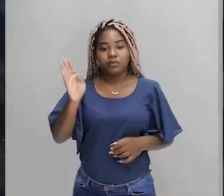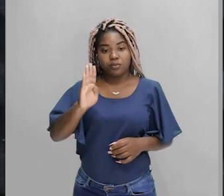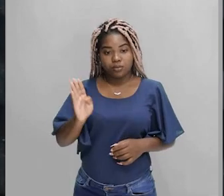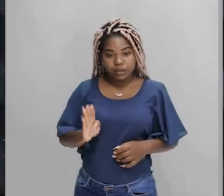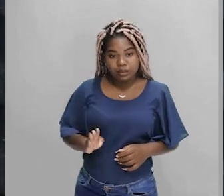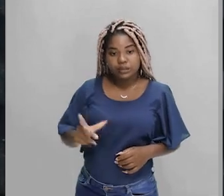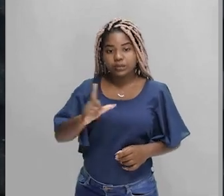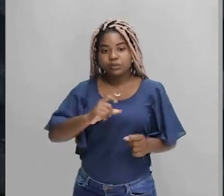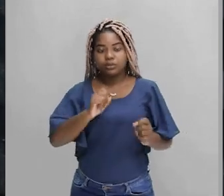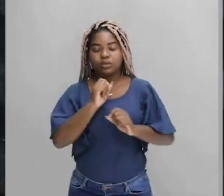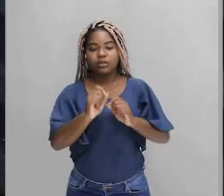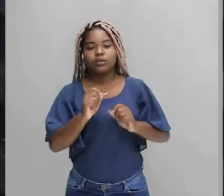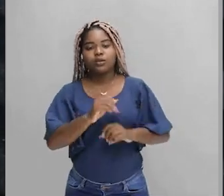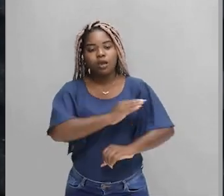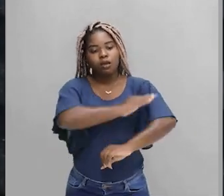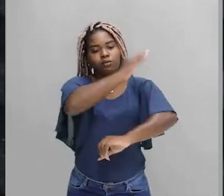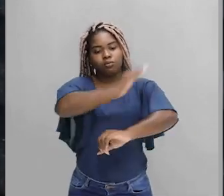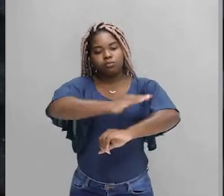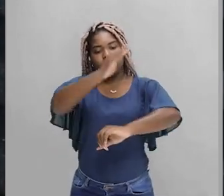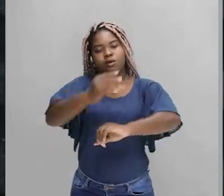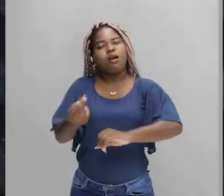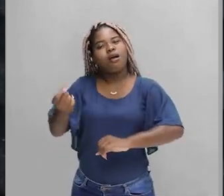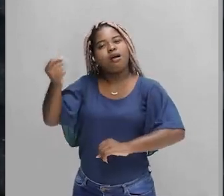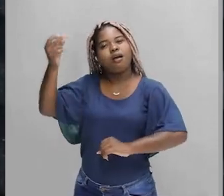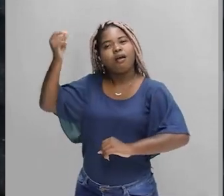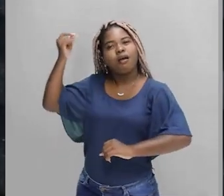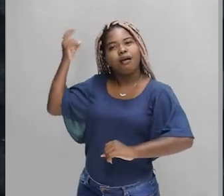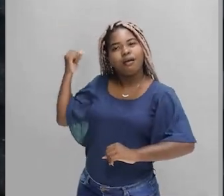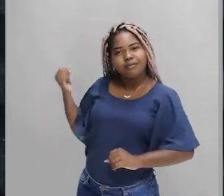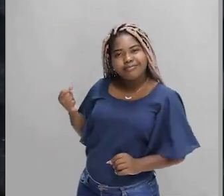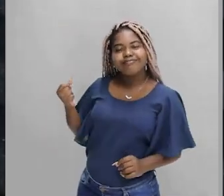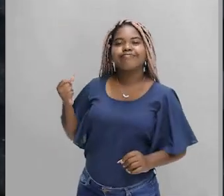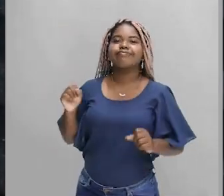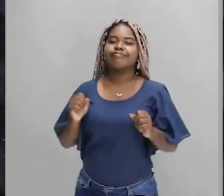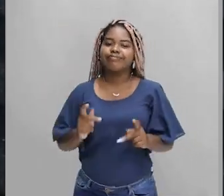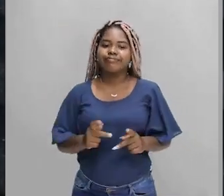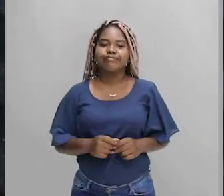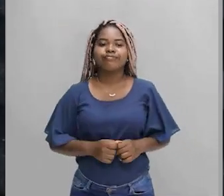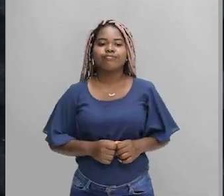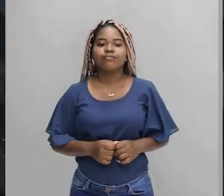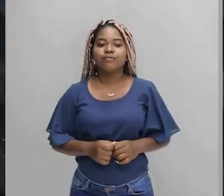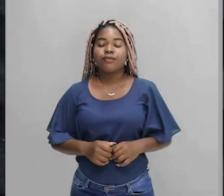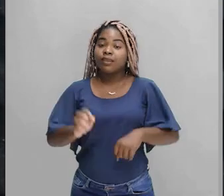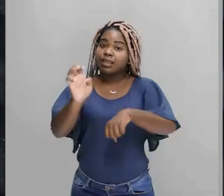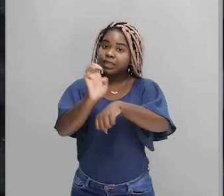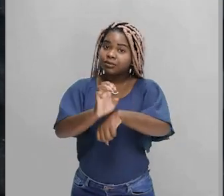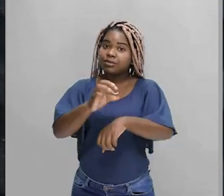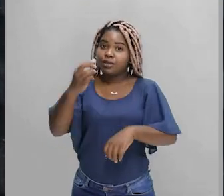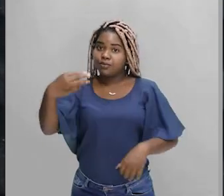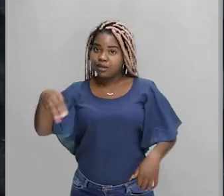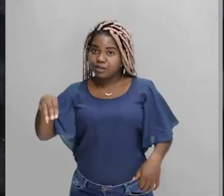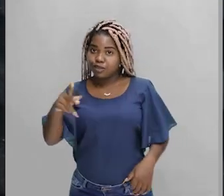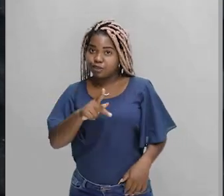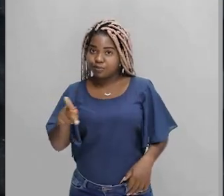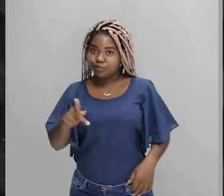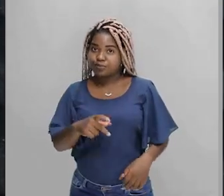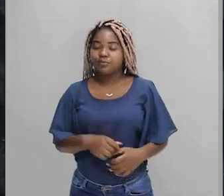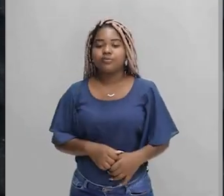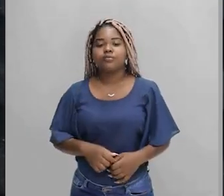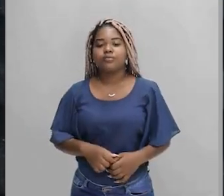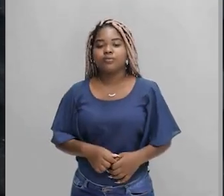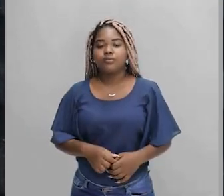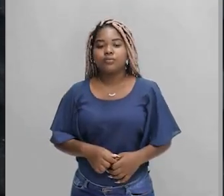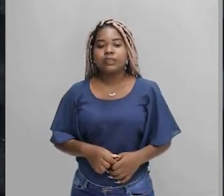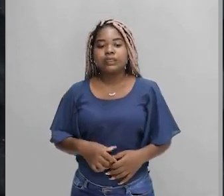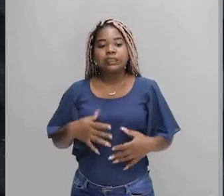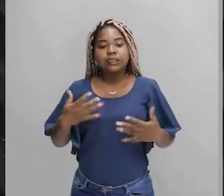uma cadeia de montanhas antigas que se encontra atualmente muito desgastada. E no nosso estado, professor? Galera, em relação